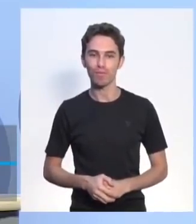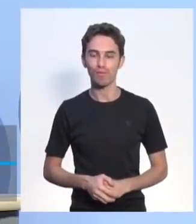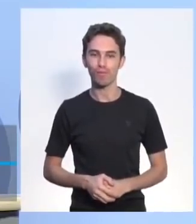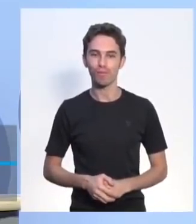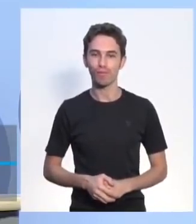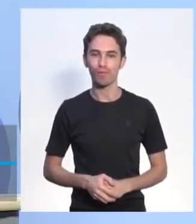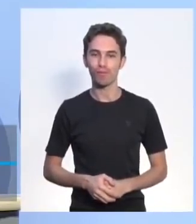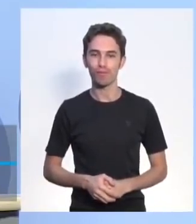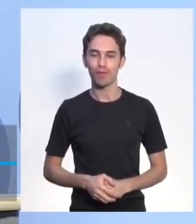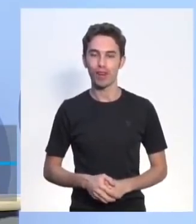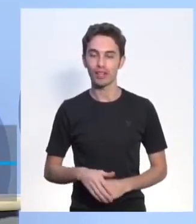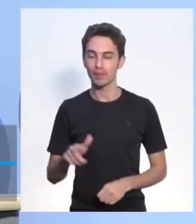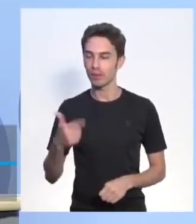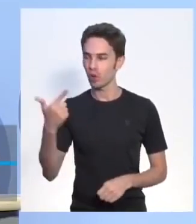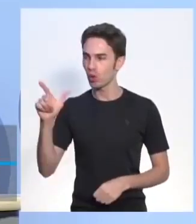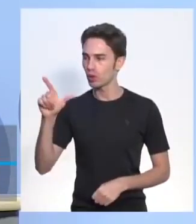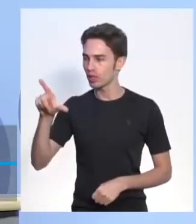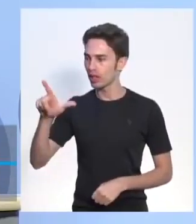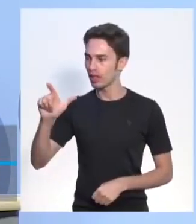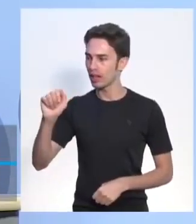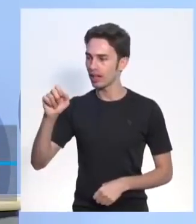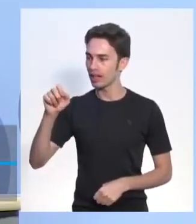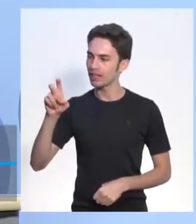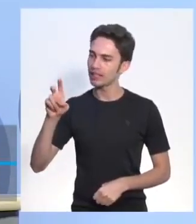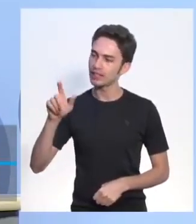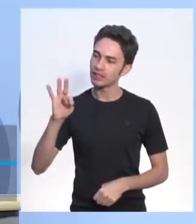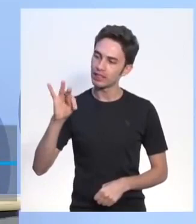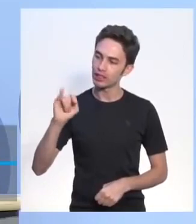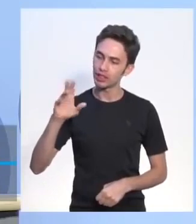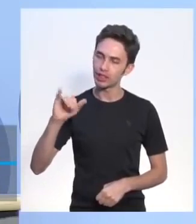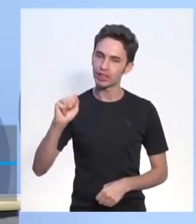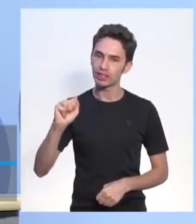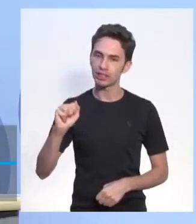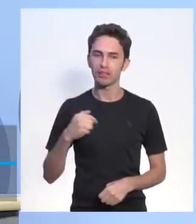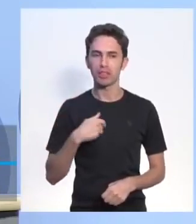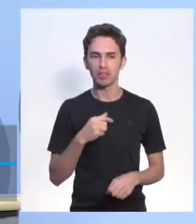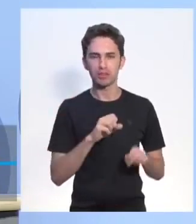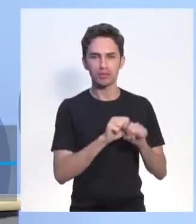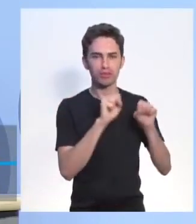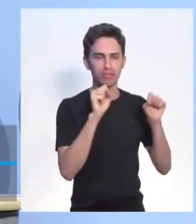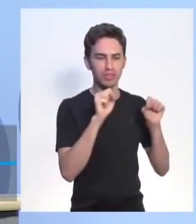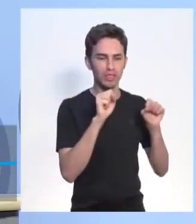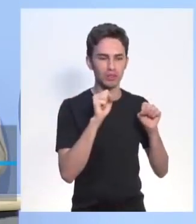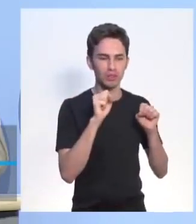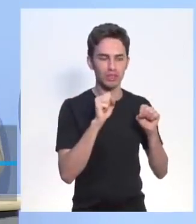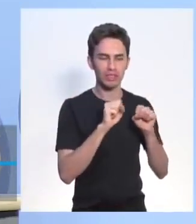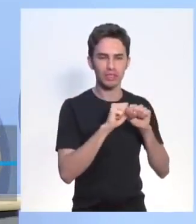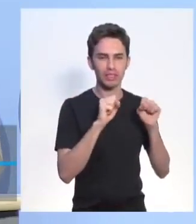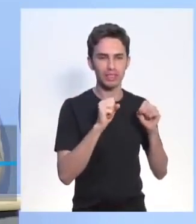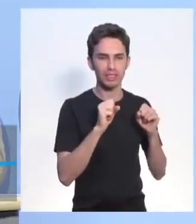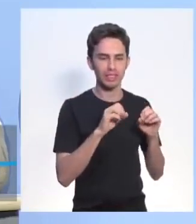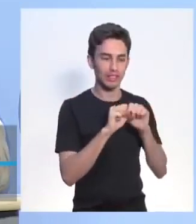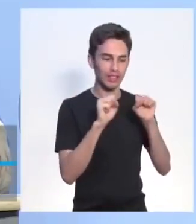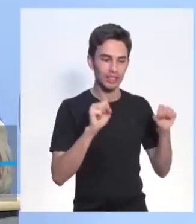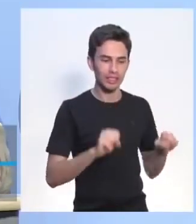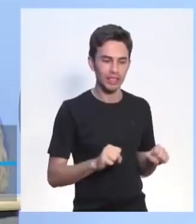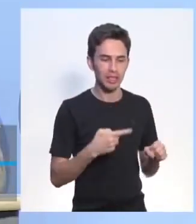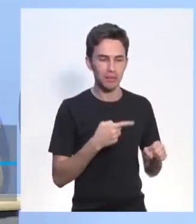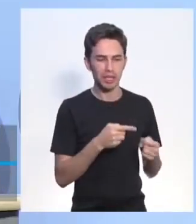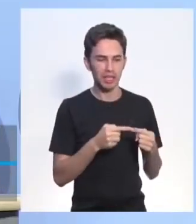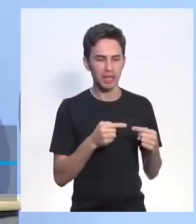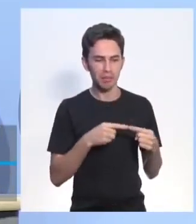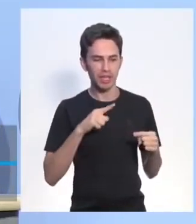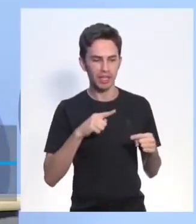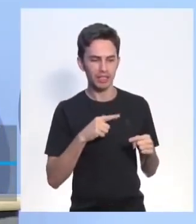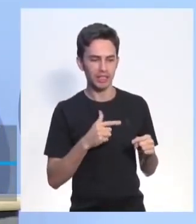lá, Letícia, sistemas sociais que têm seus déficits e seus benefícios. Olha a